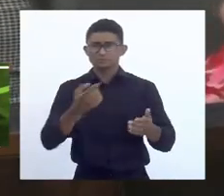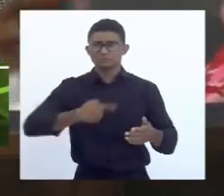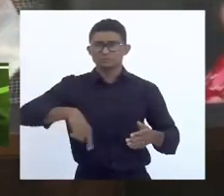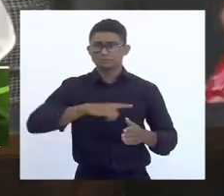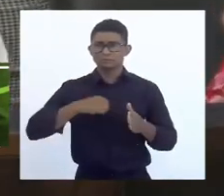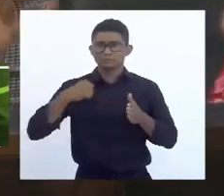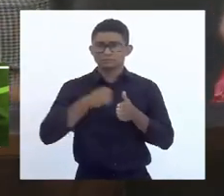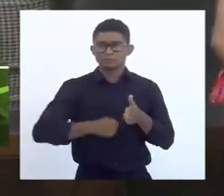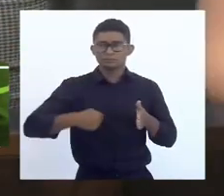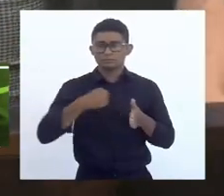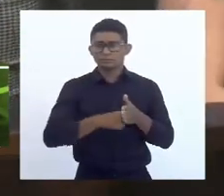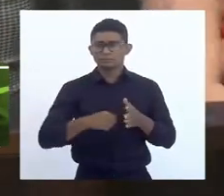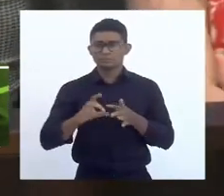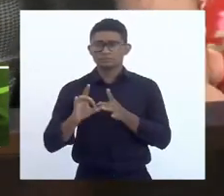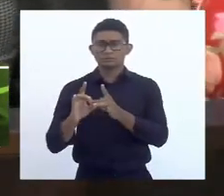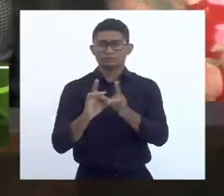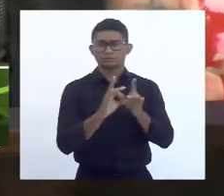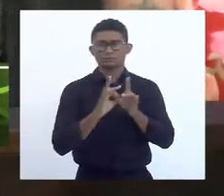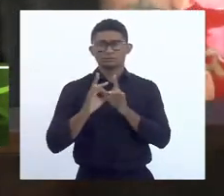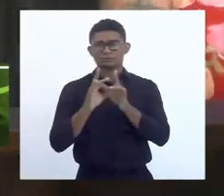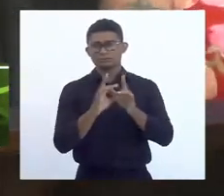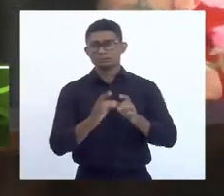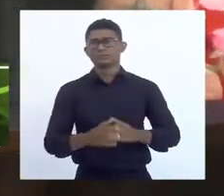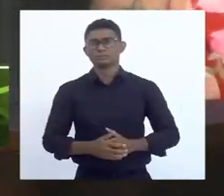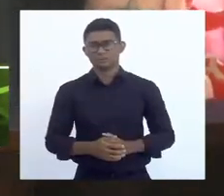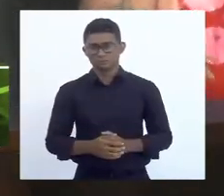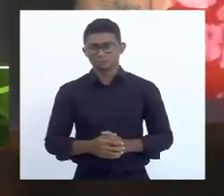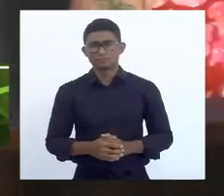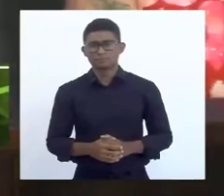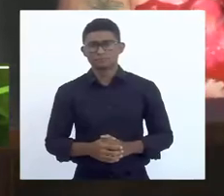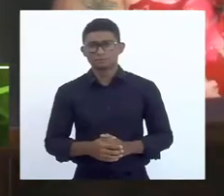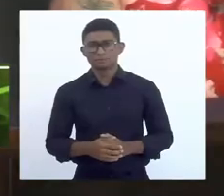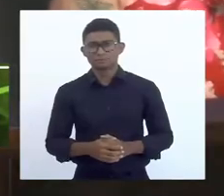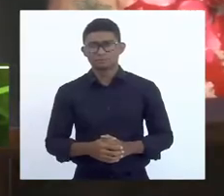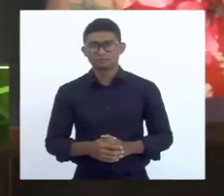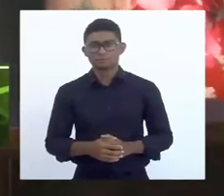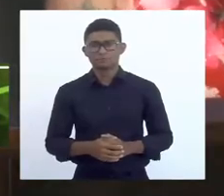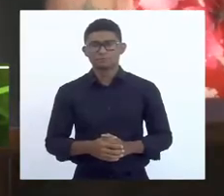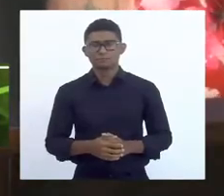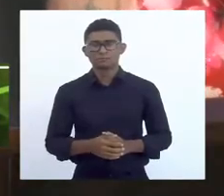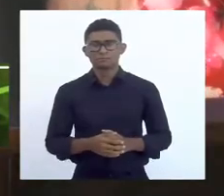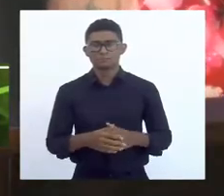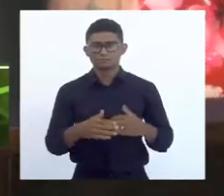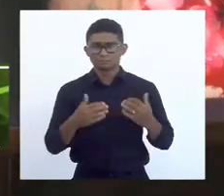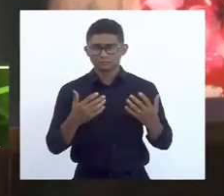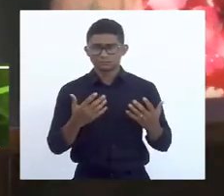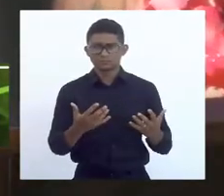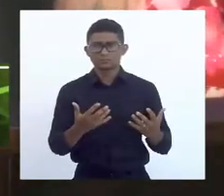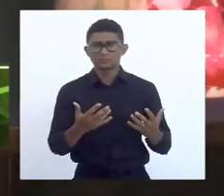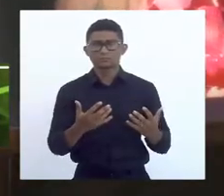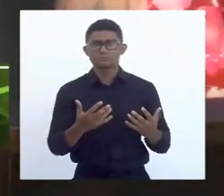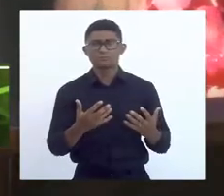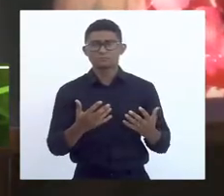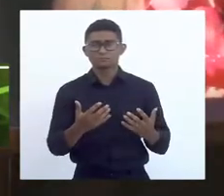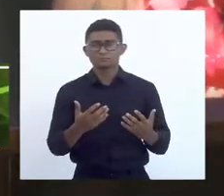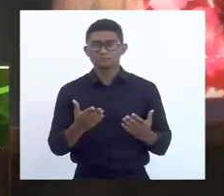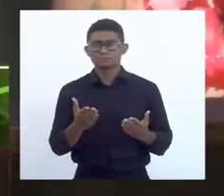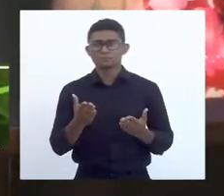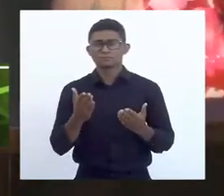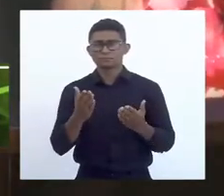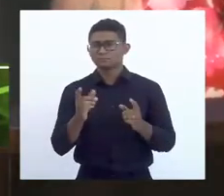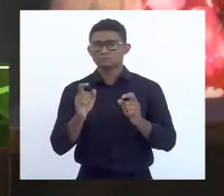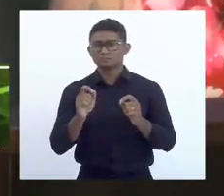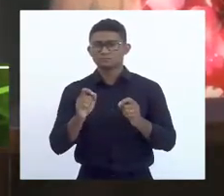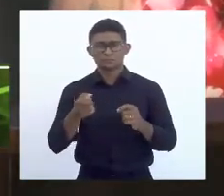na frente, abrindo os nossos caminhos, né? Correndo as encruzilhadas para nos garantir também, Renata, a ancestralidade